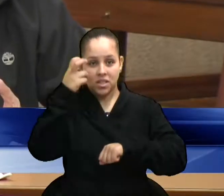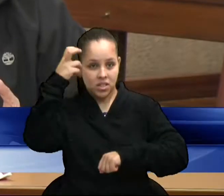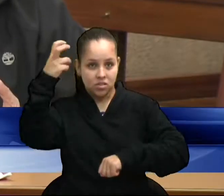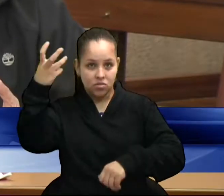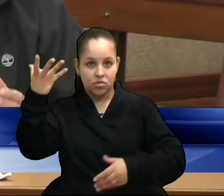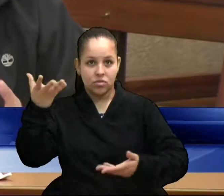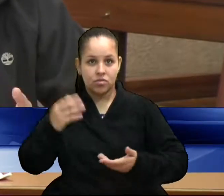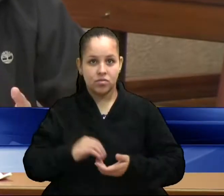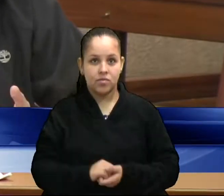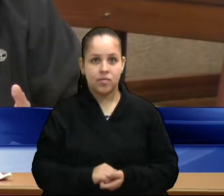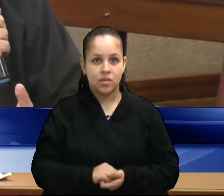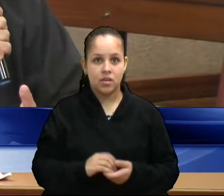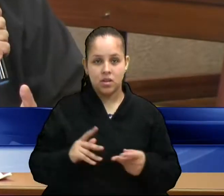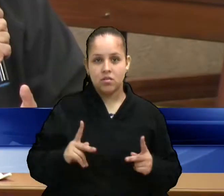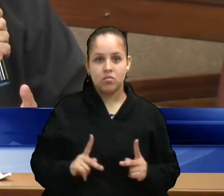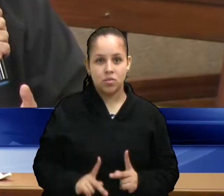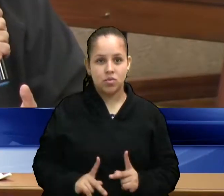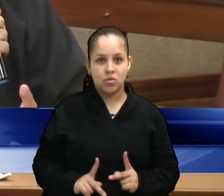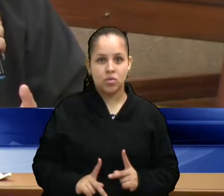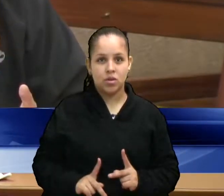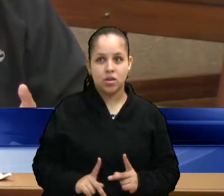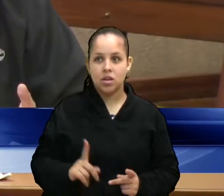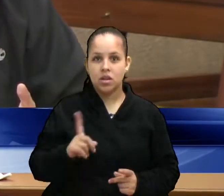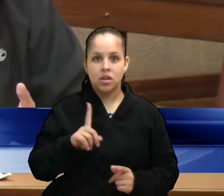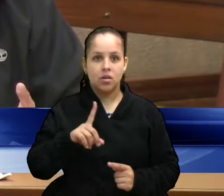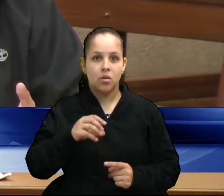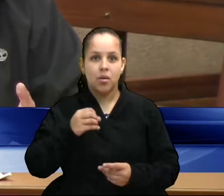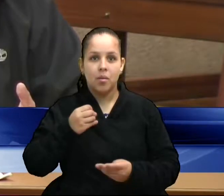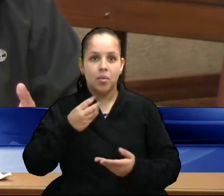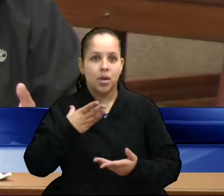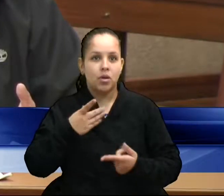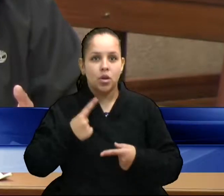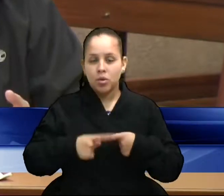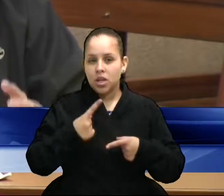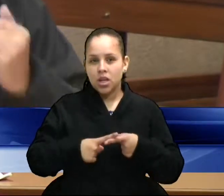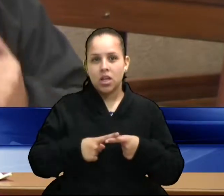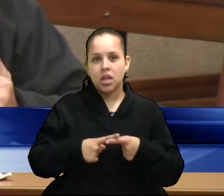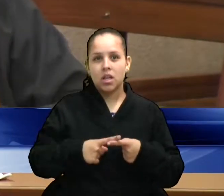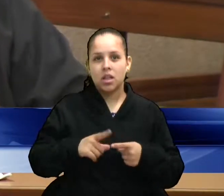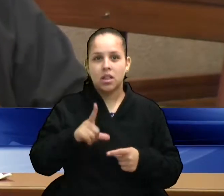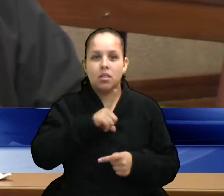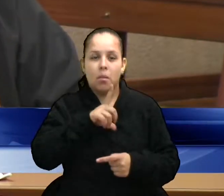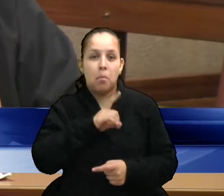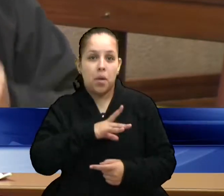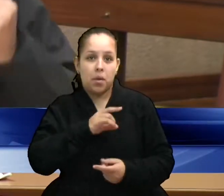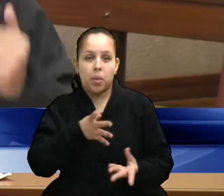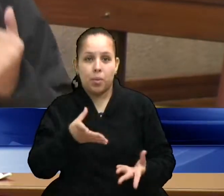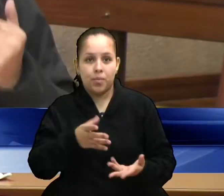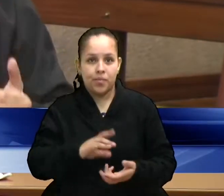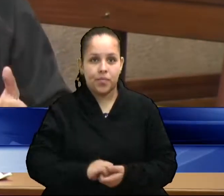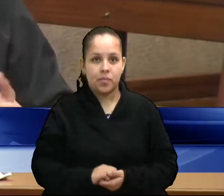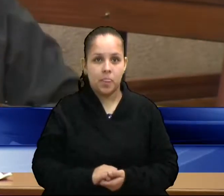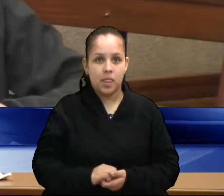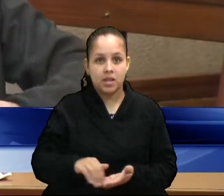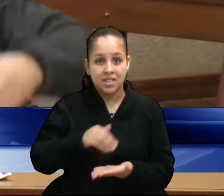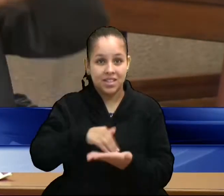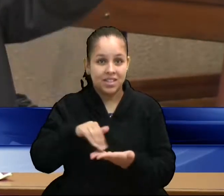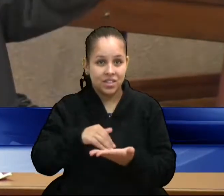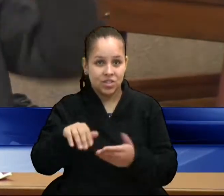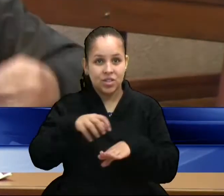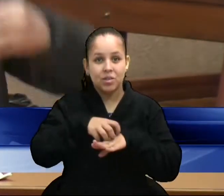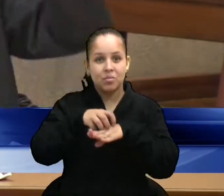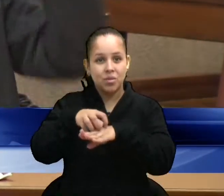medíocre não quer estar bem assessorado porque tem medo de sombra, né? O que eu quero dizer com isso? Na Secretaria de Transportes tem